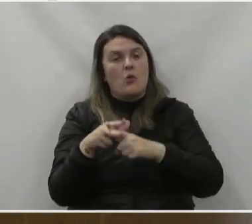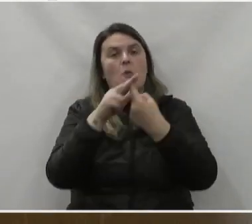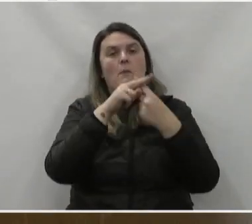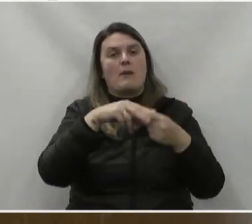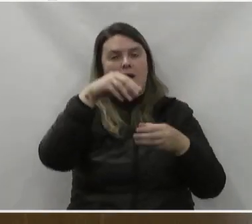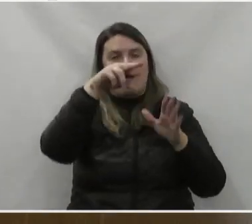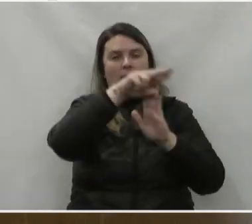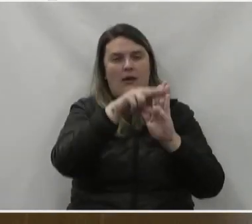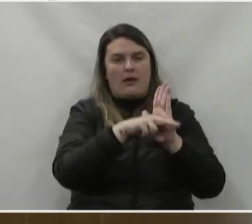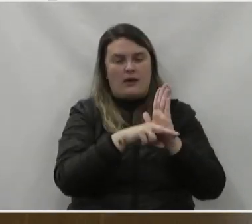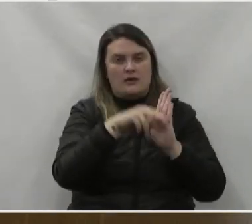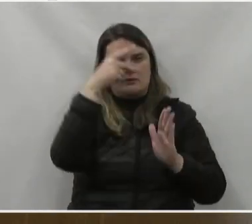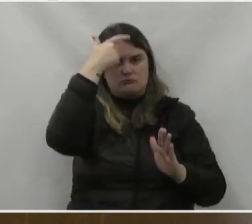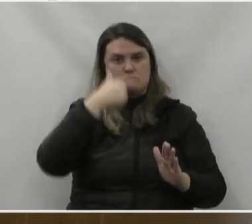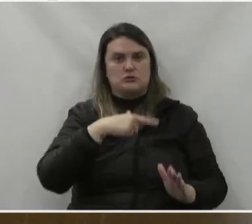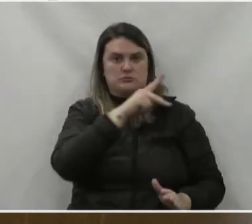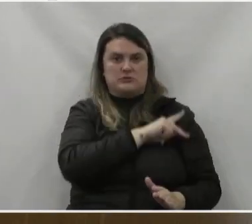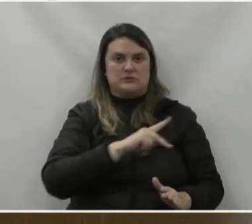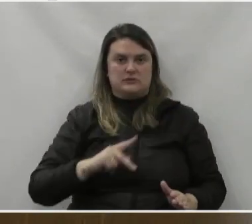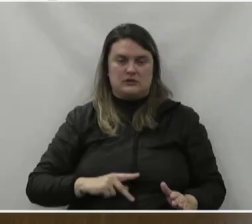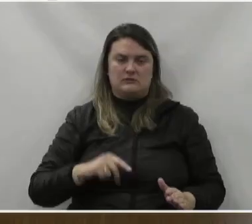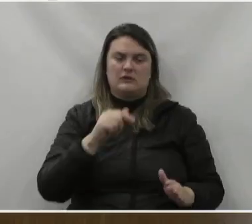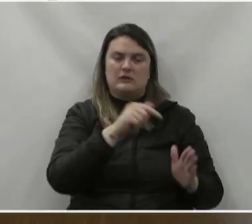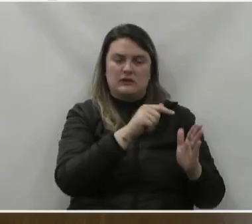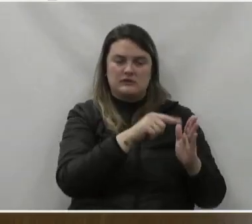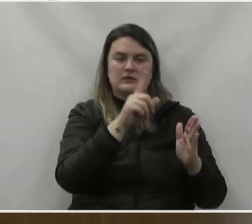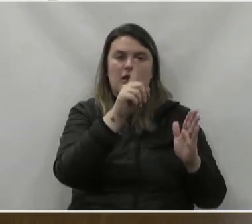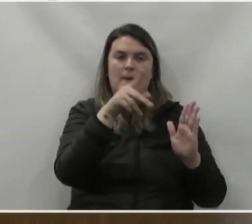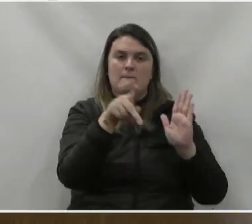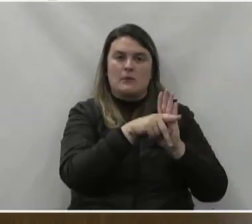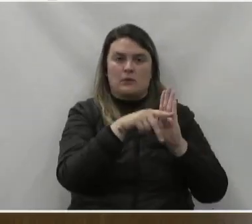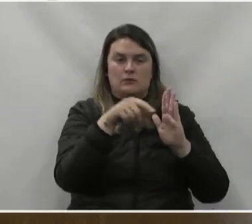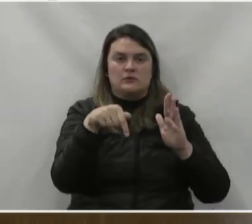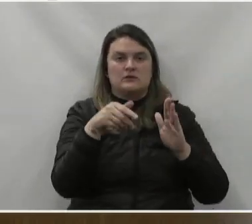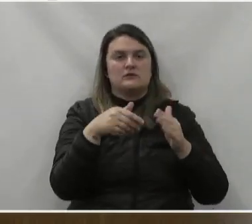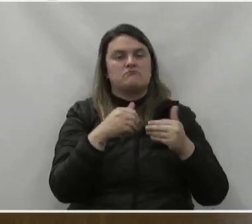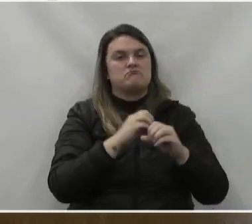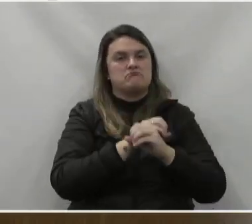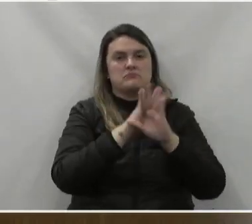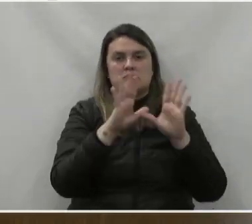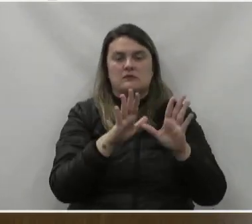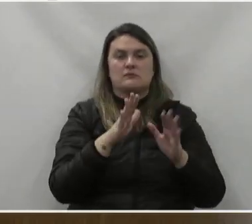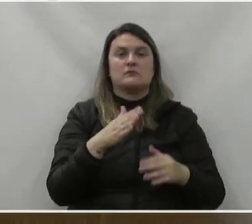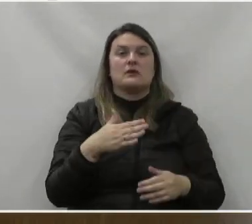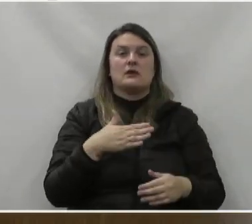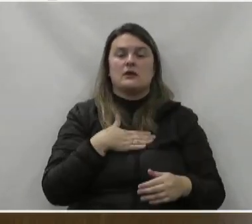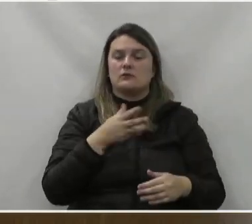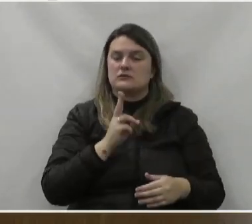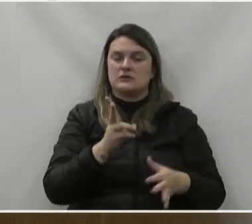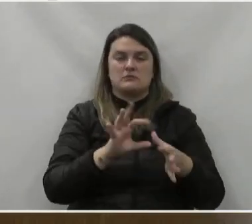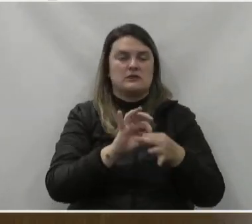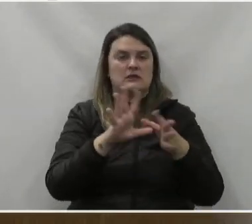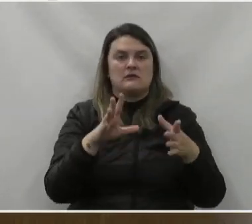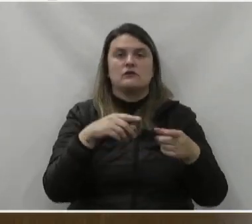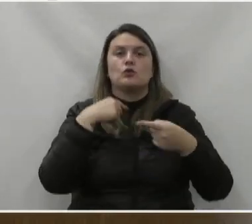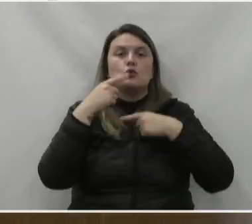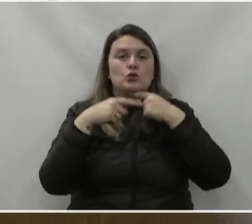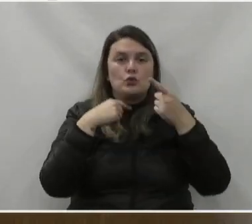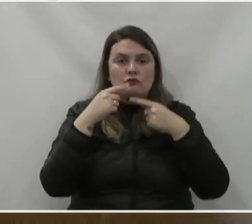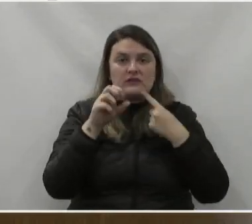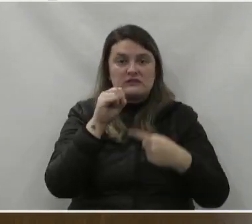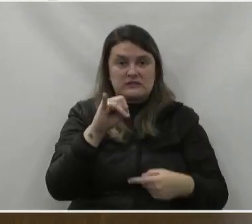o caminho institucional, transparente e democrático. Da minha parte, mantenho-me à disposição para esclarecer